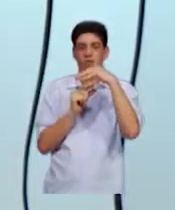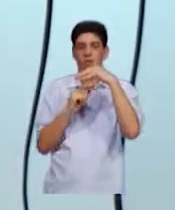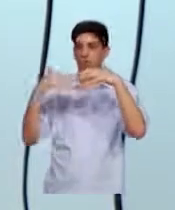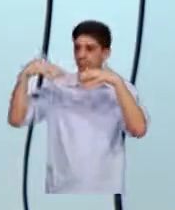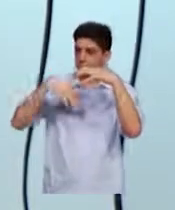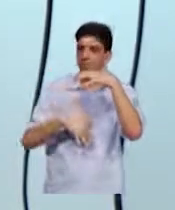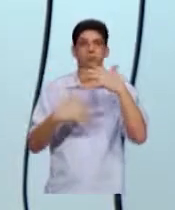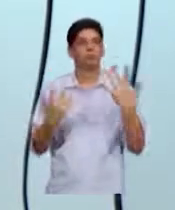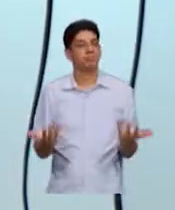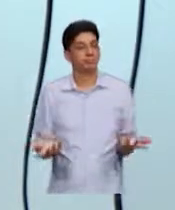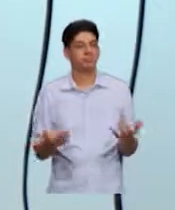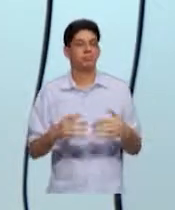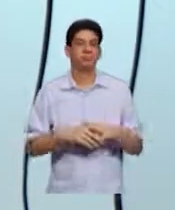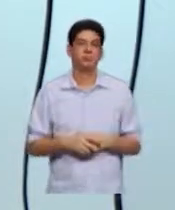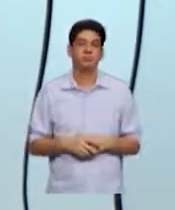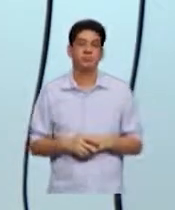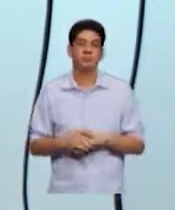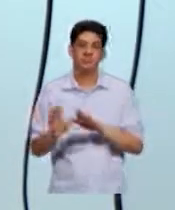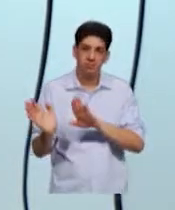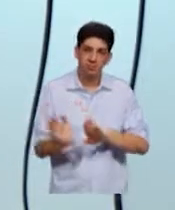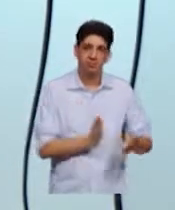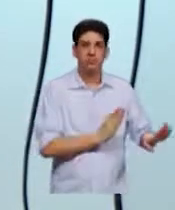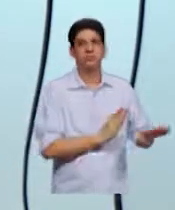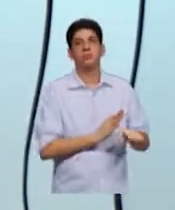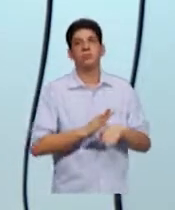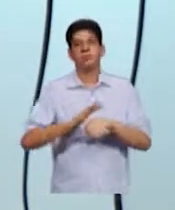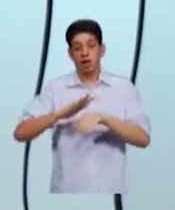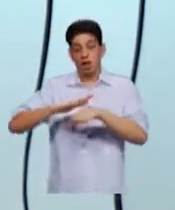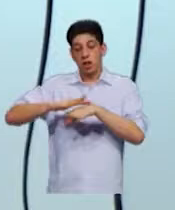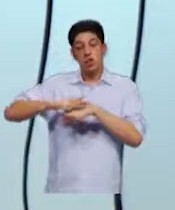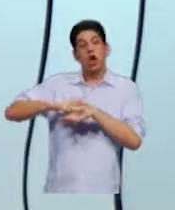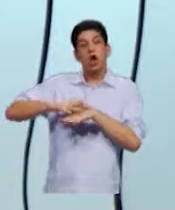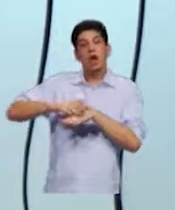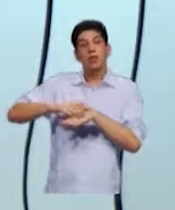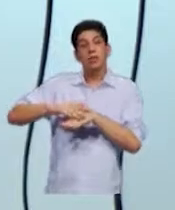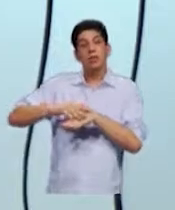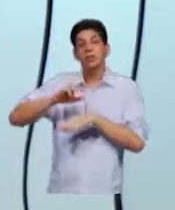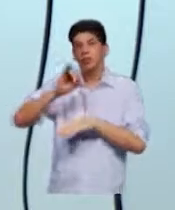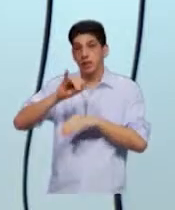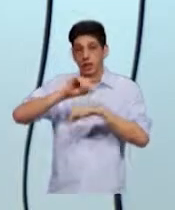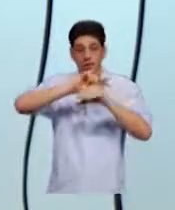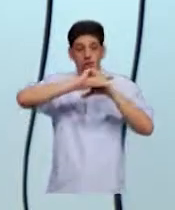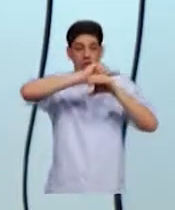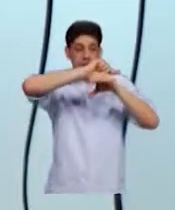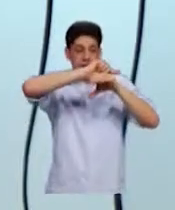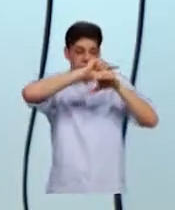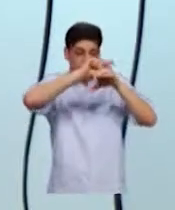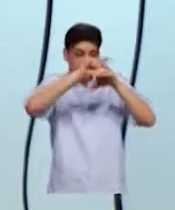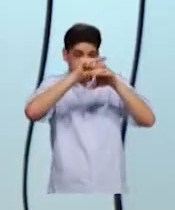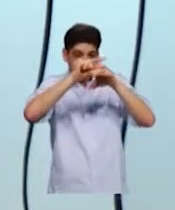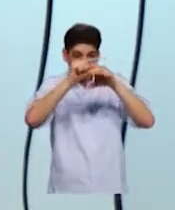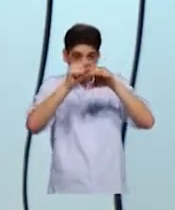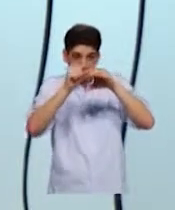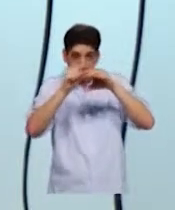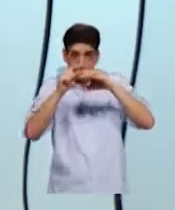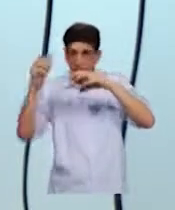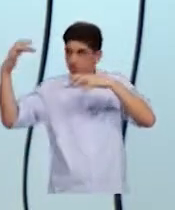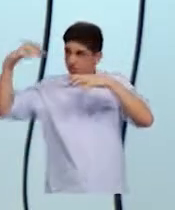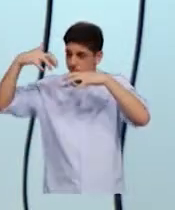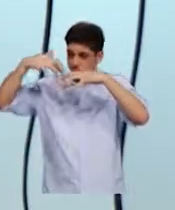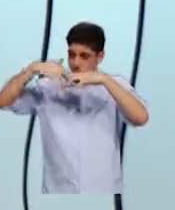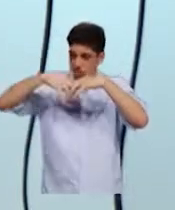As doenças, nós temos, quando a camada de ozônio ela não filtra os raios solares de uma